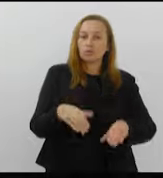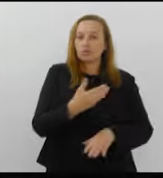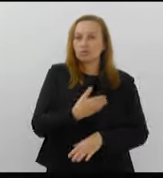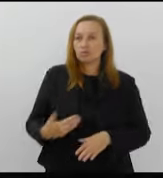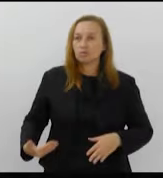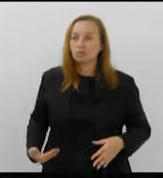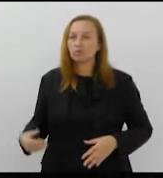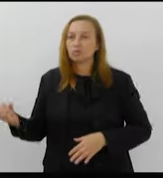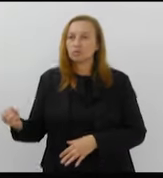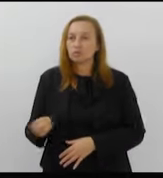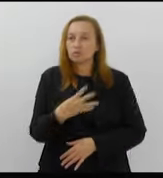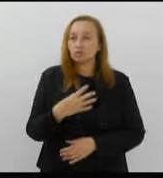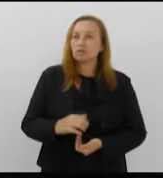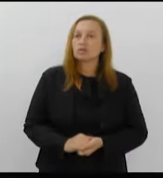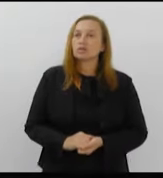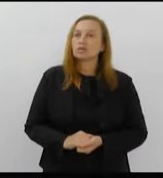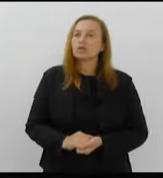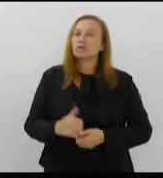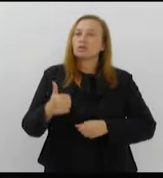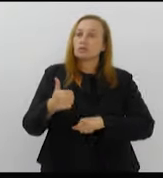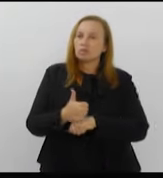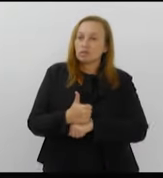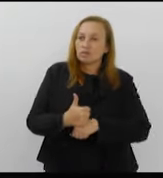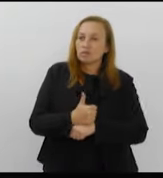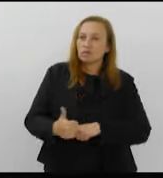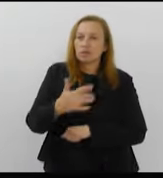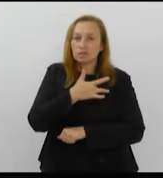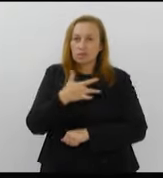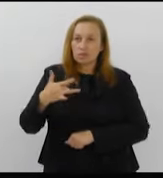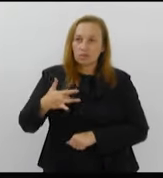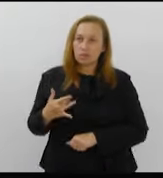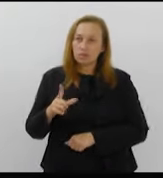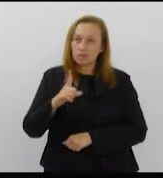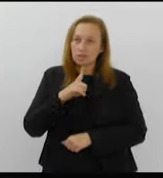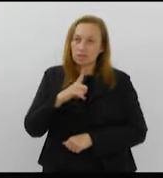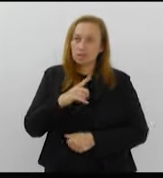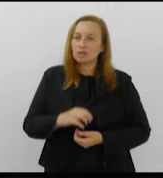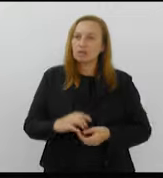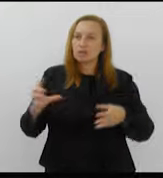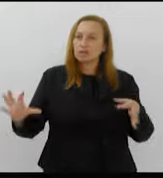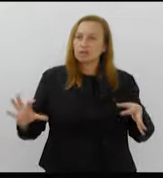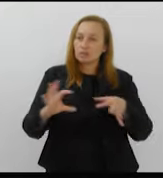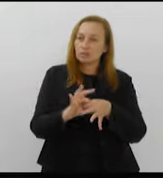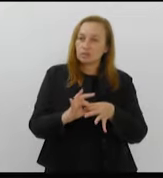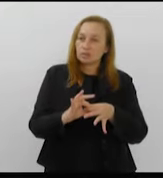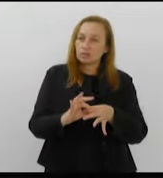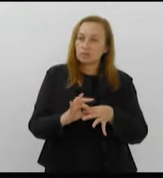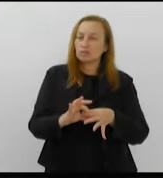público para efetivação de profissionais de saúde em consonância com aquilo que